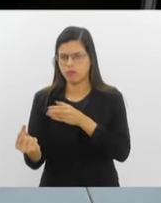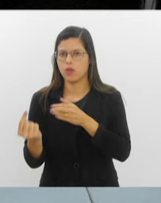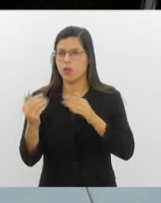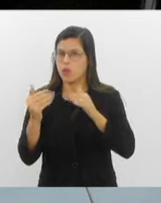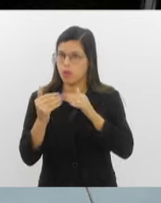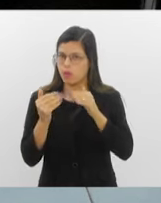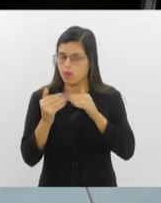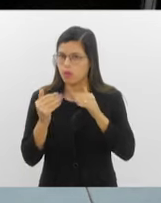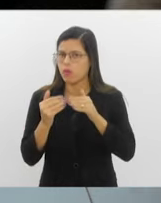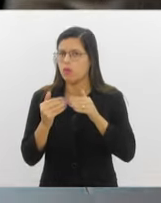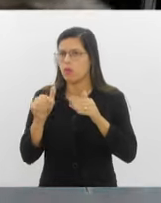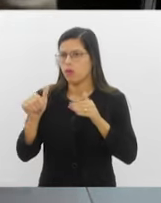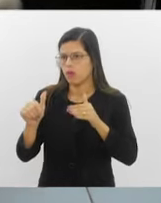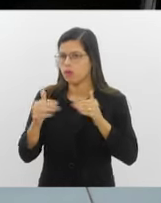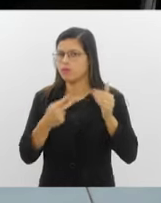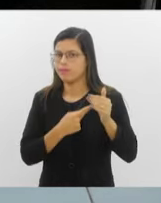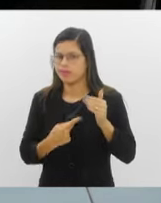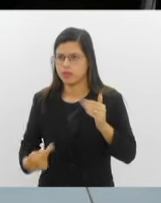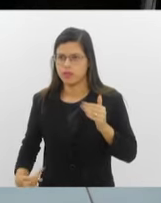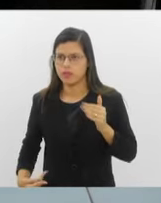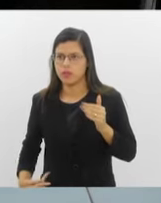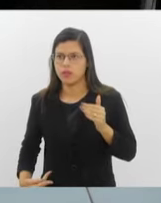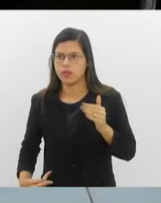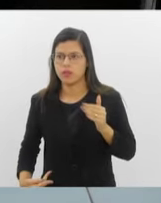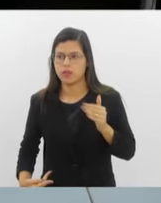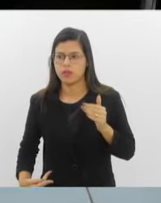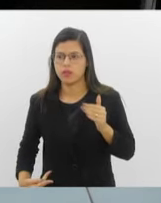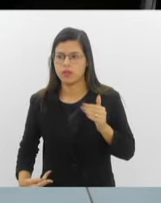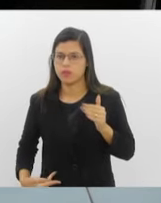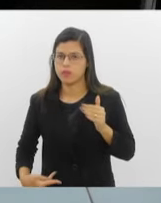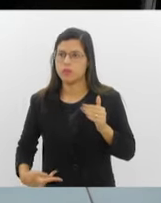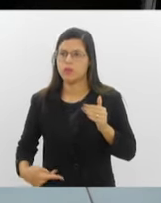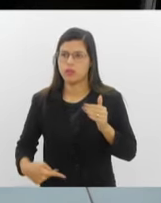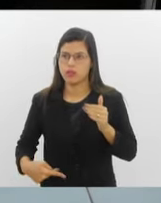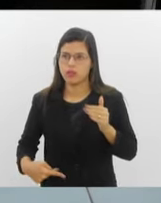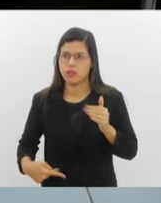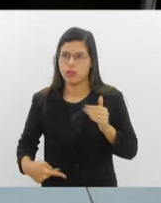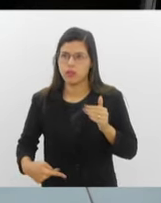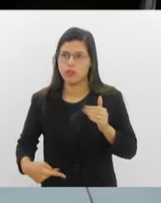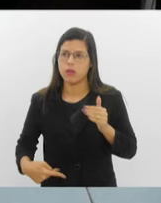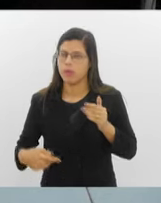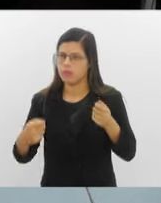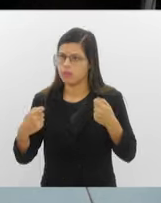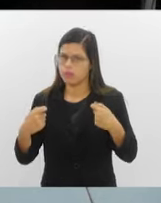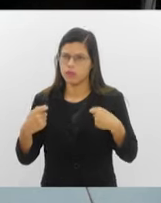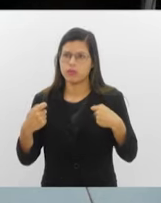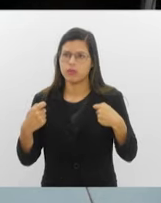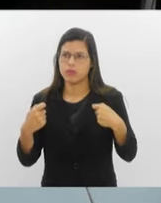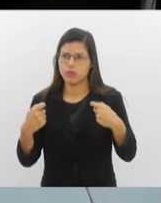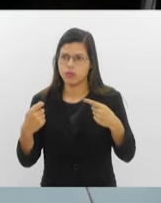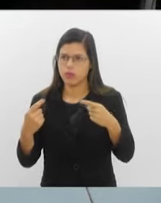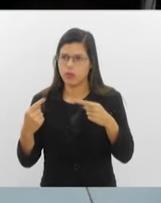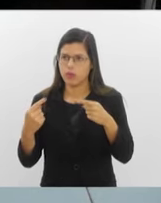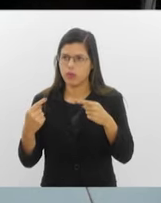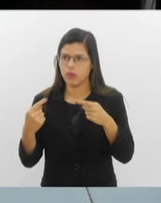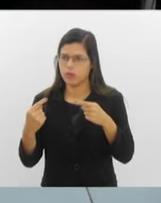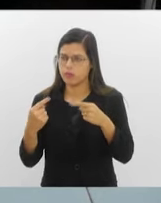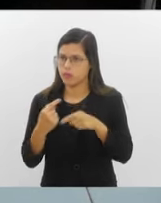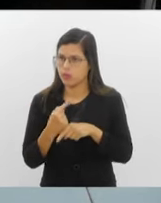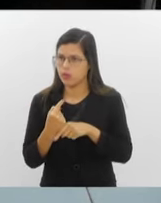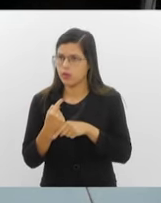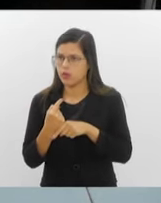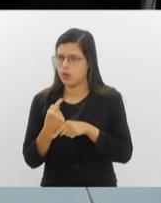Excelência em gênero, número e grau. E serei contrário. Mas não